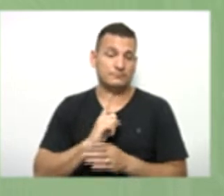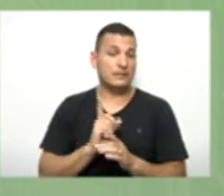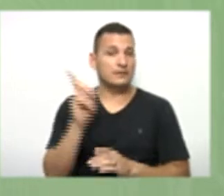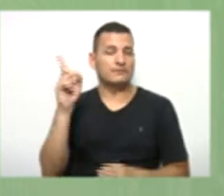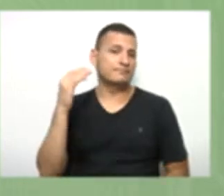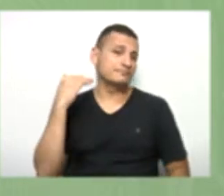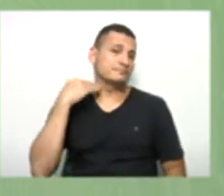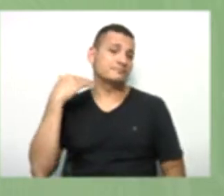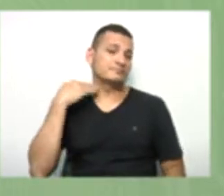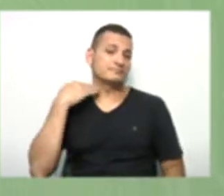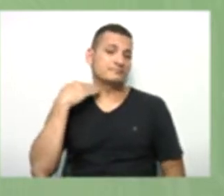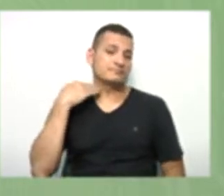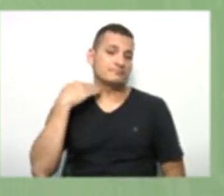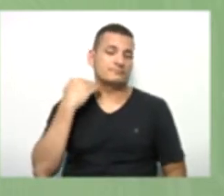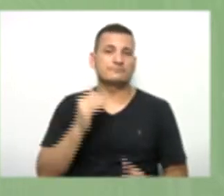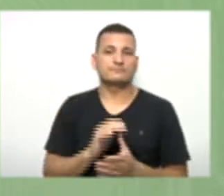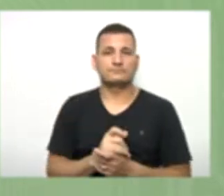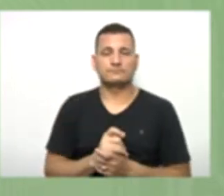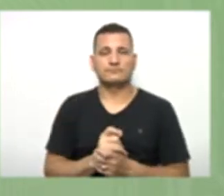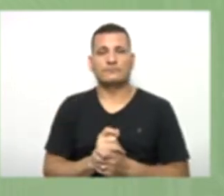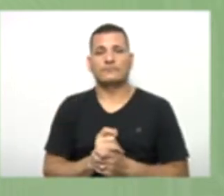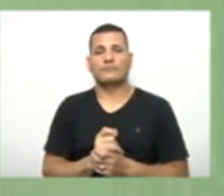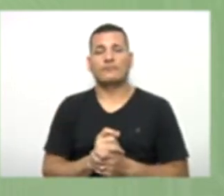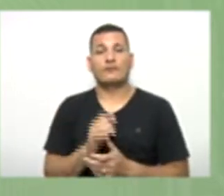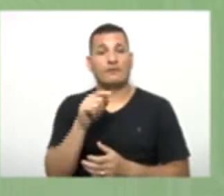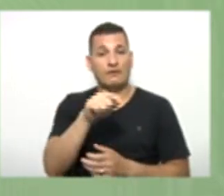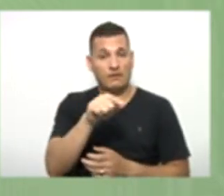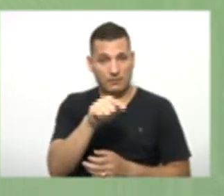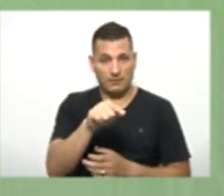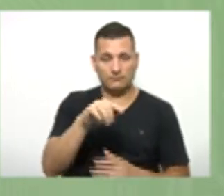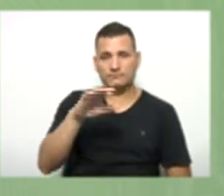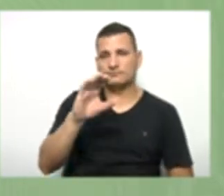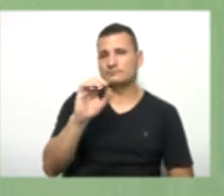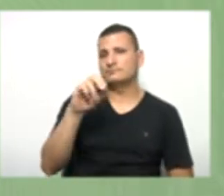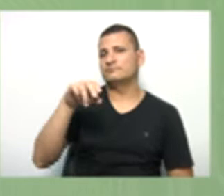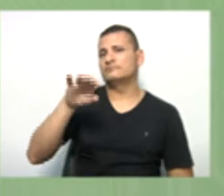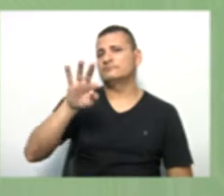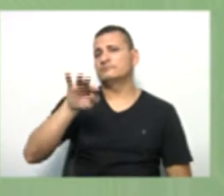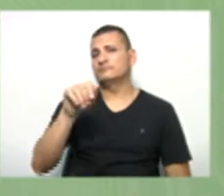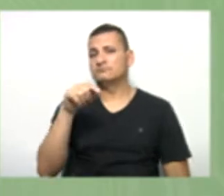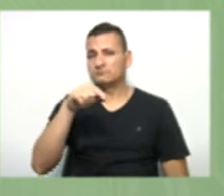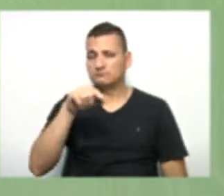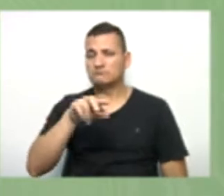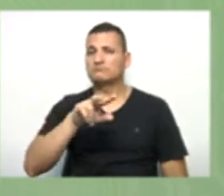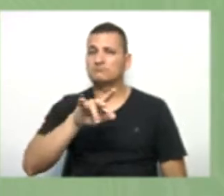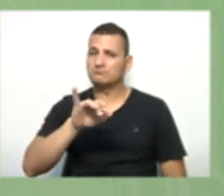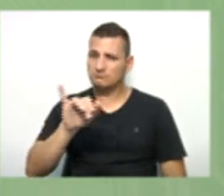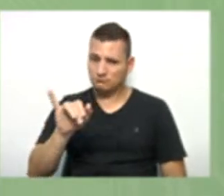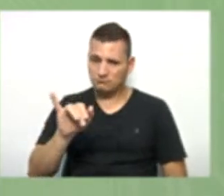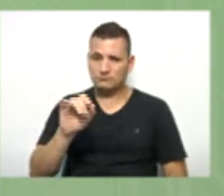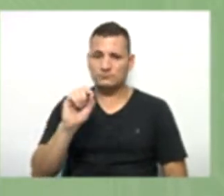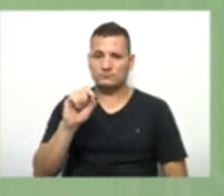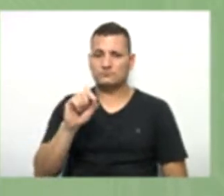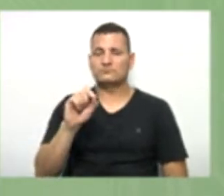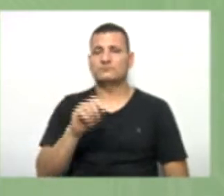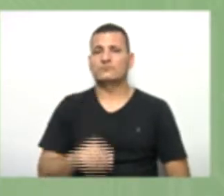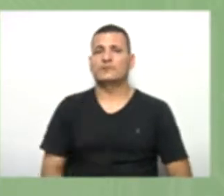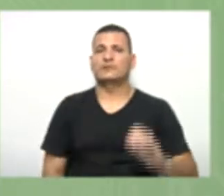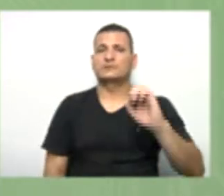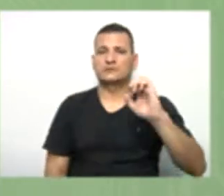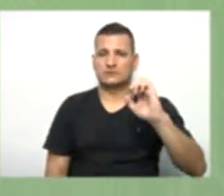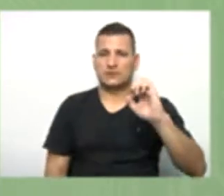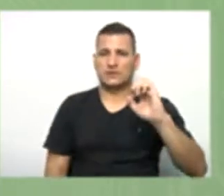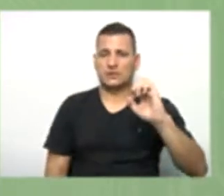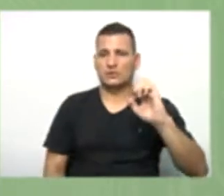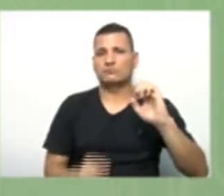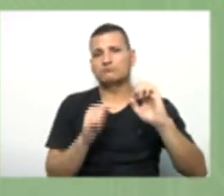banco. Essa conta, ela vai receber débitos de um lado, do lado esquerdo, ela